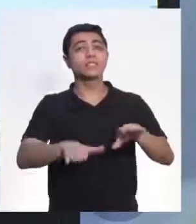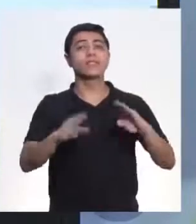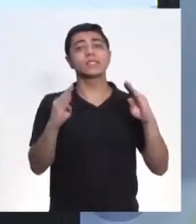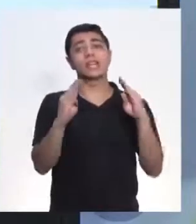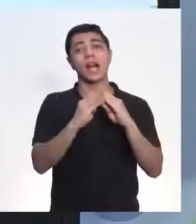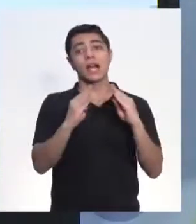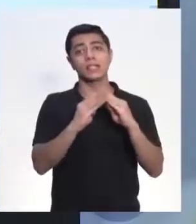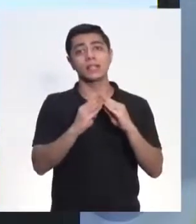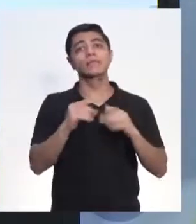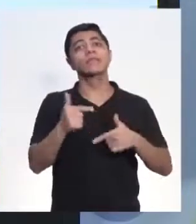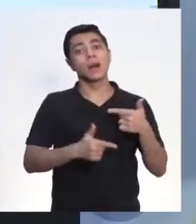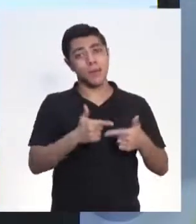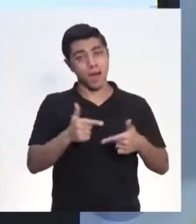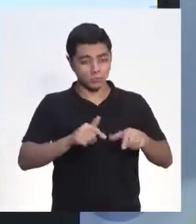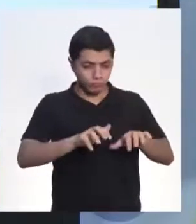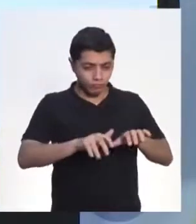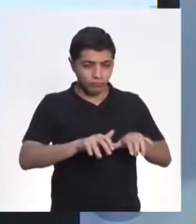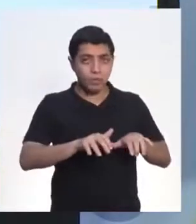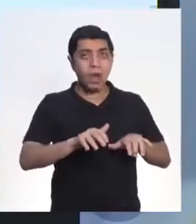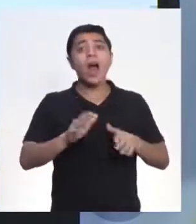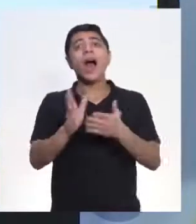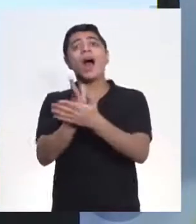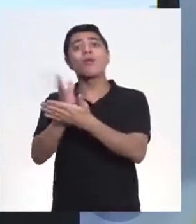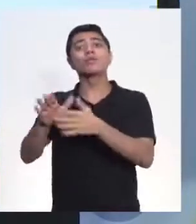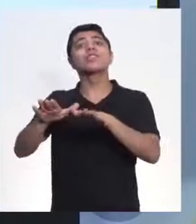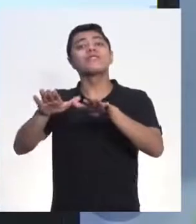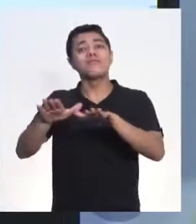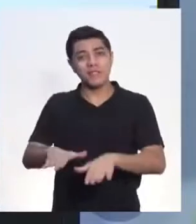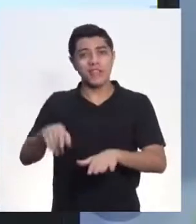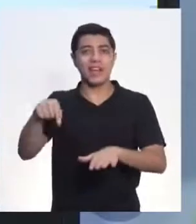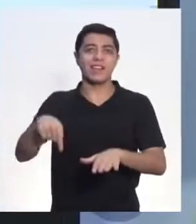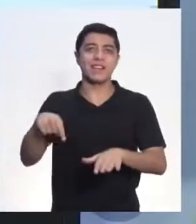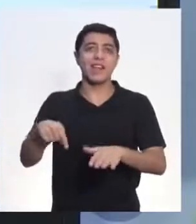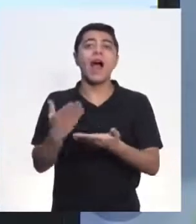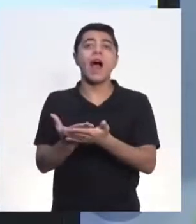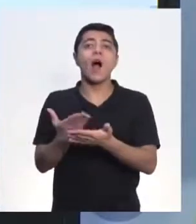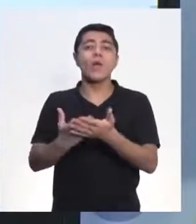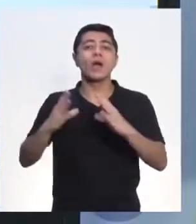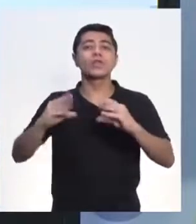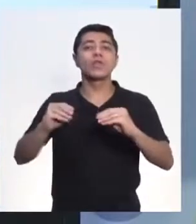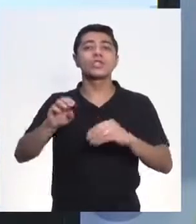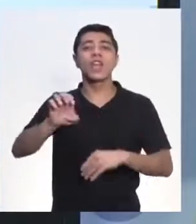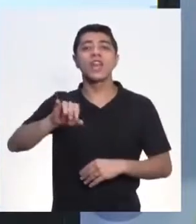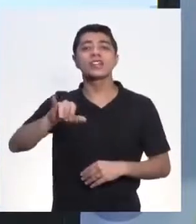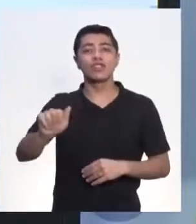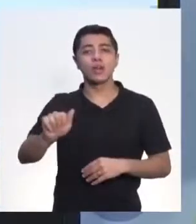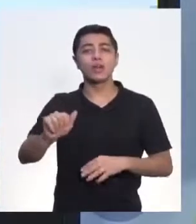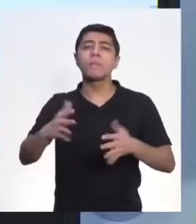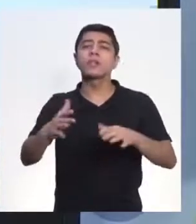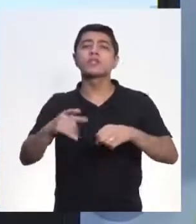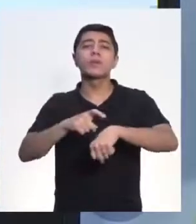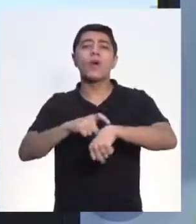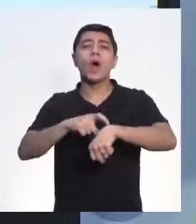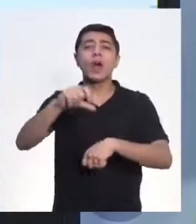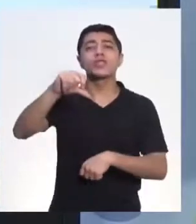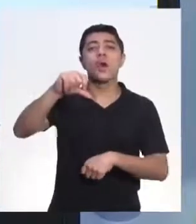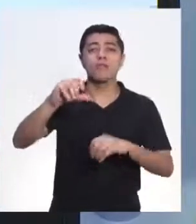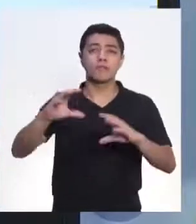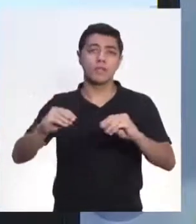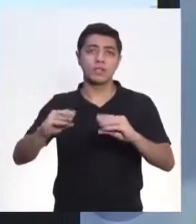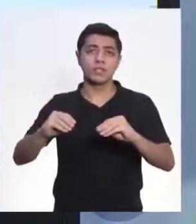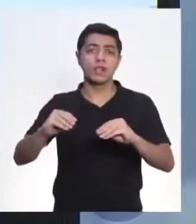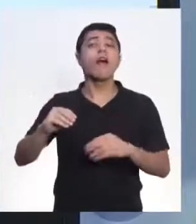a galera que fica aqui no estúdio até com as aulas da EJA, né, Jonas? E aí é só beirando 9 horas da noite e muitas vezes chegam aqui